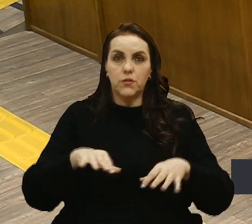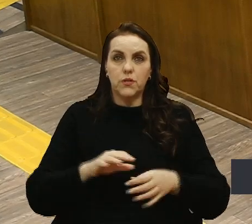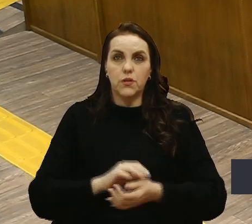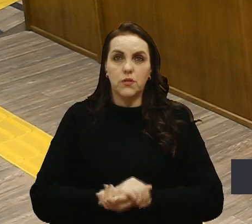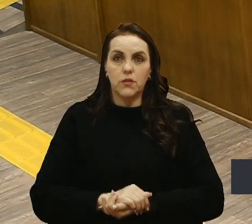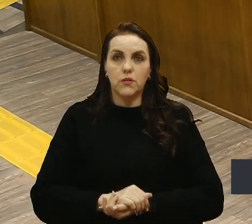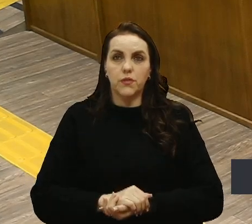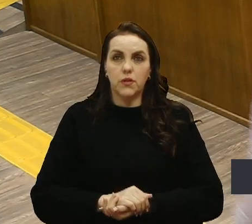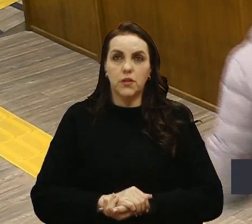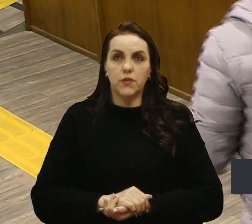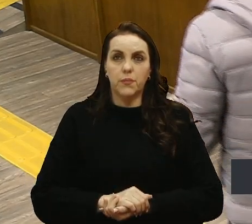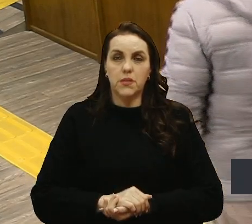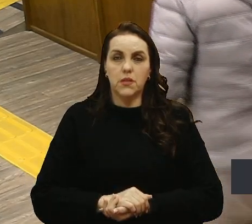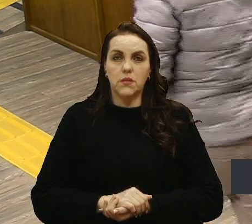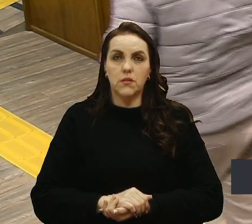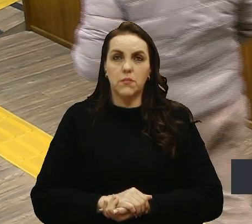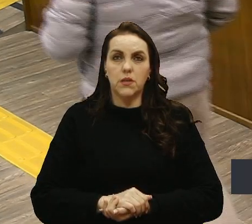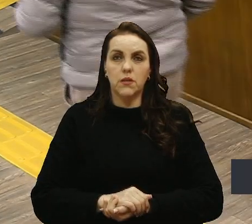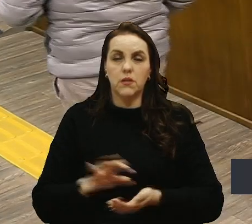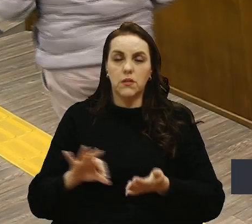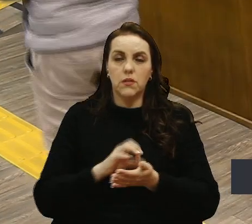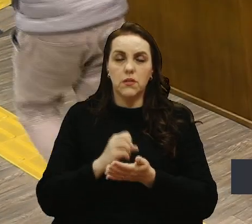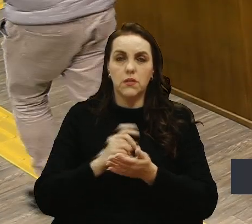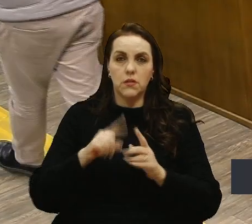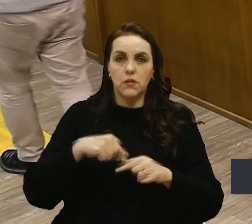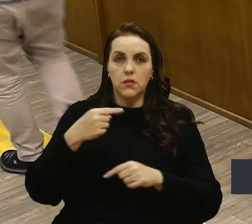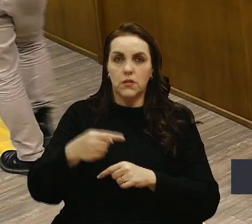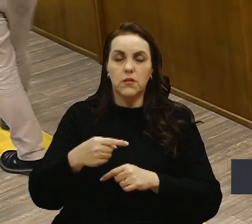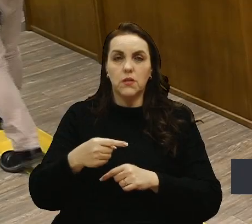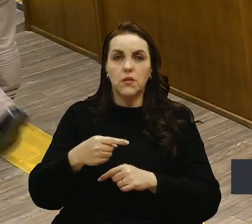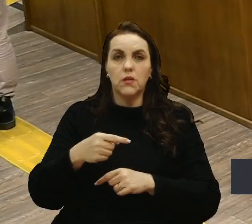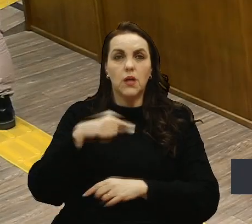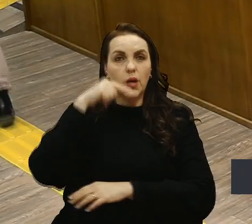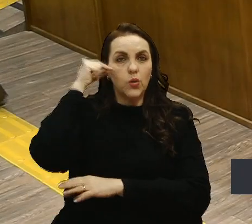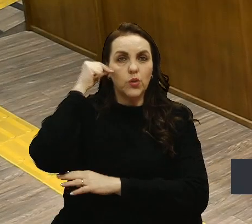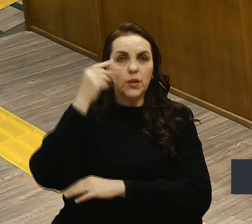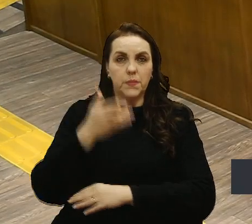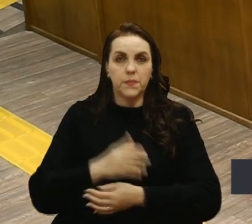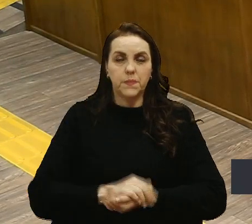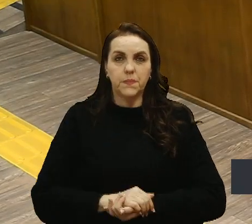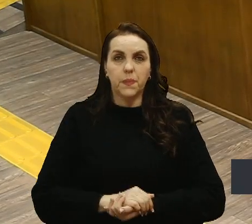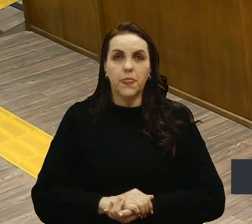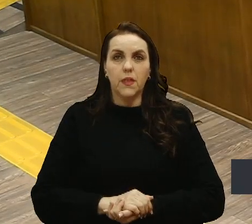Prejudicado. Próximo inscrito, vereador Aldonei Machado.